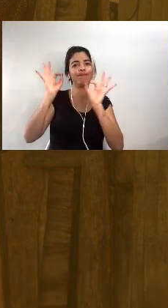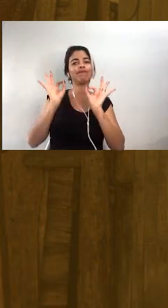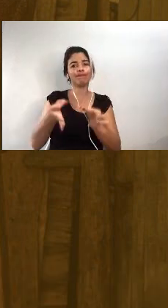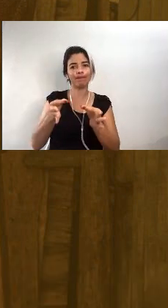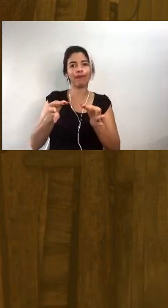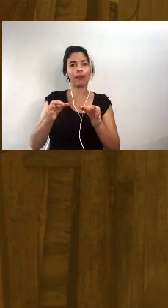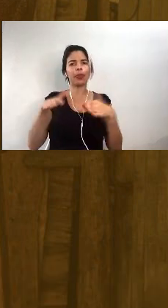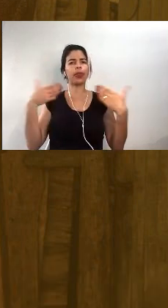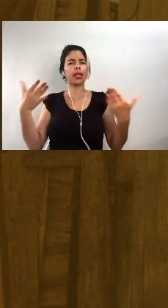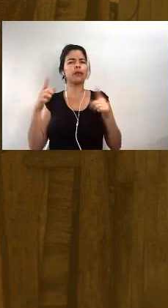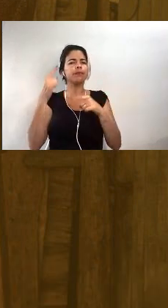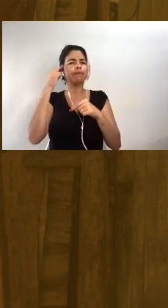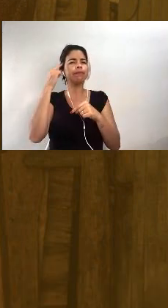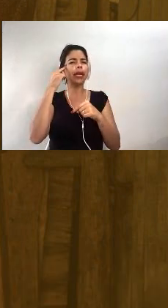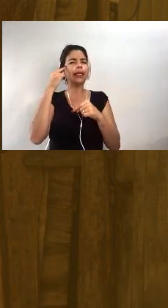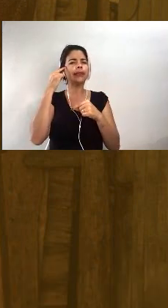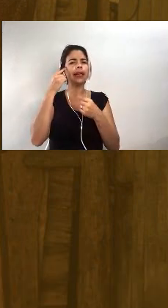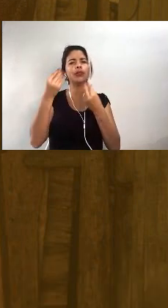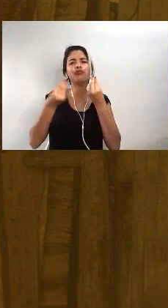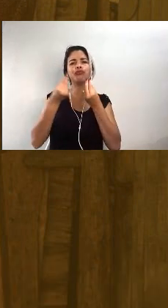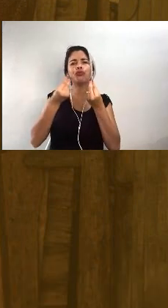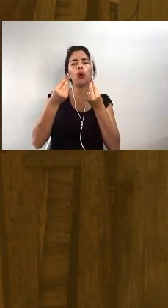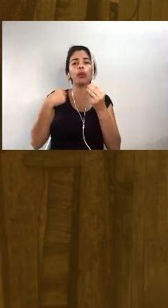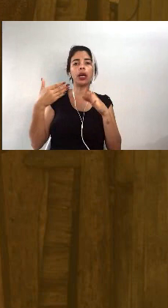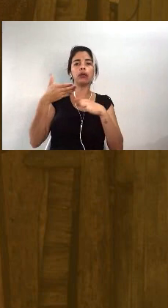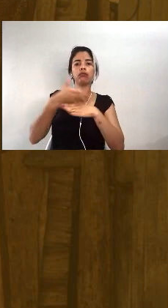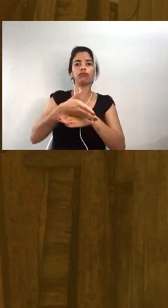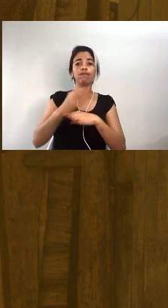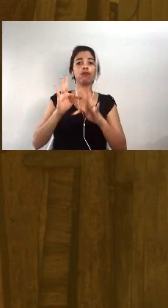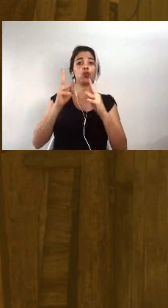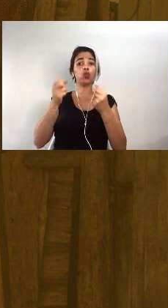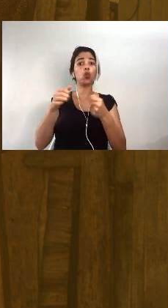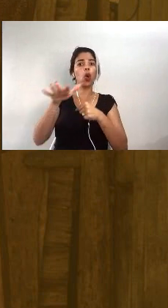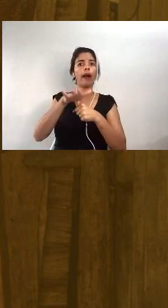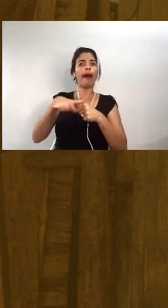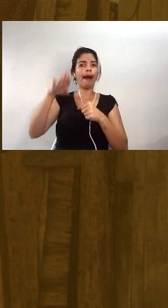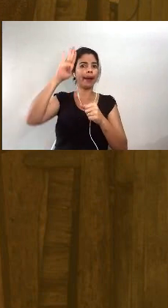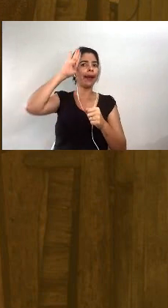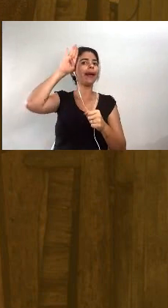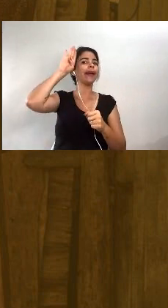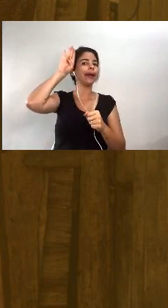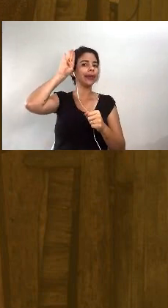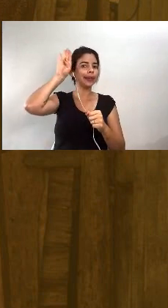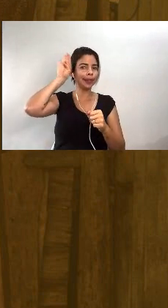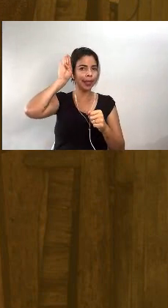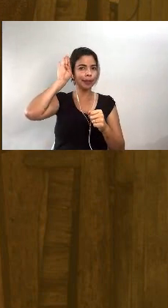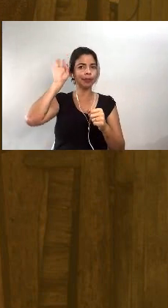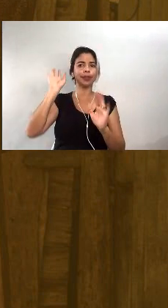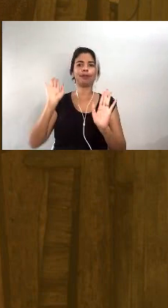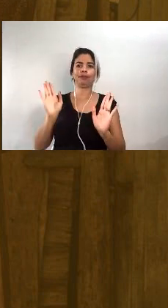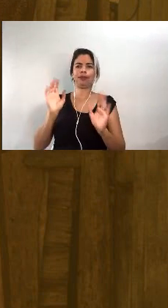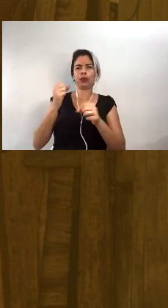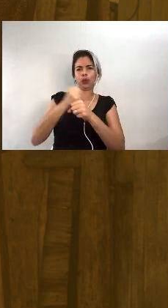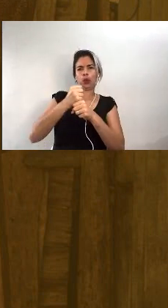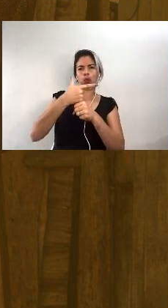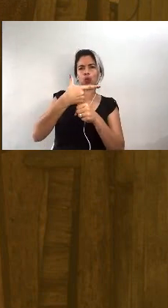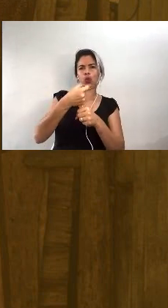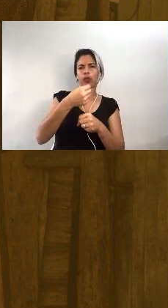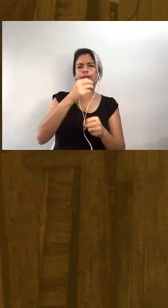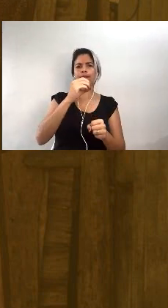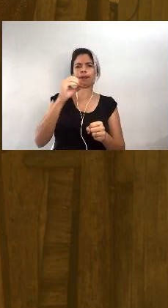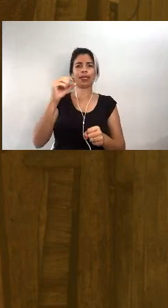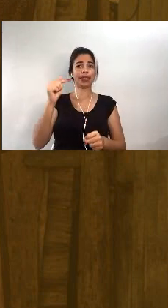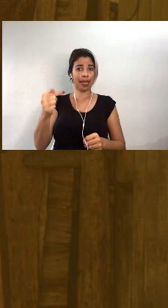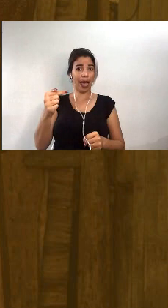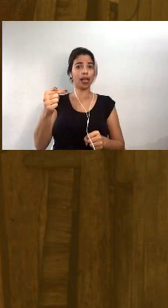Você pensa a partir, né, de um acesso a toda uma formação acadêmica. Desde 2007 que eu coordenei